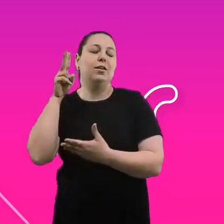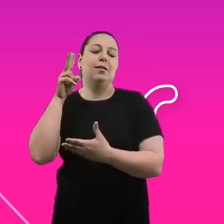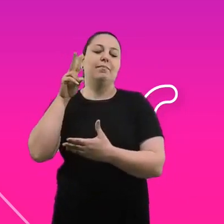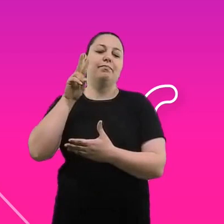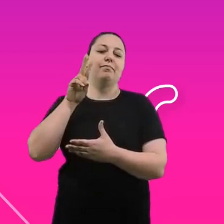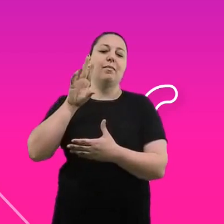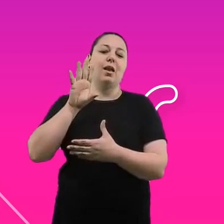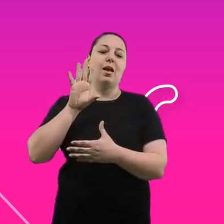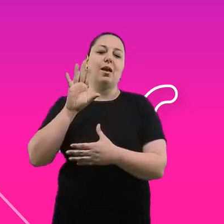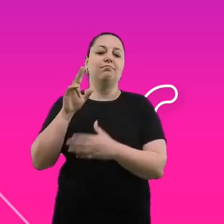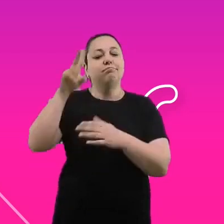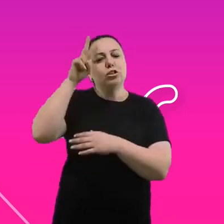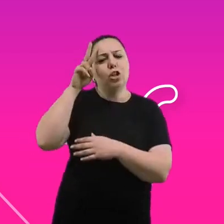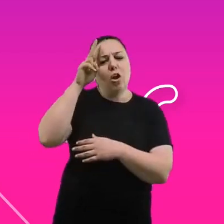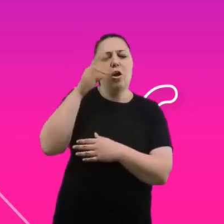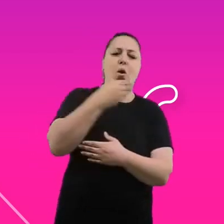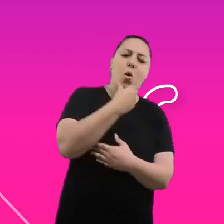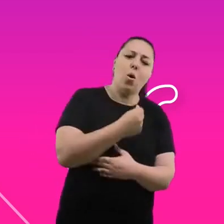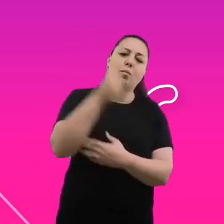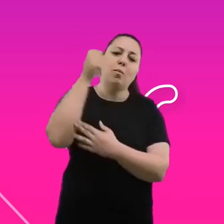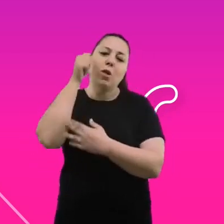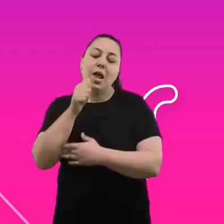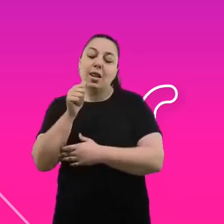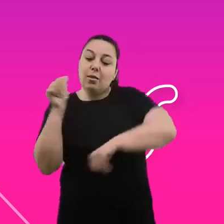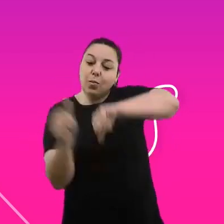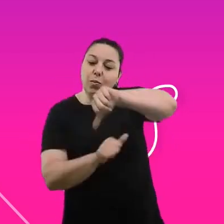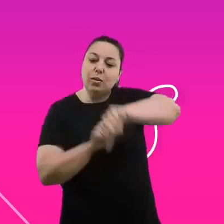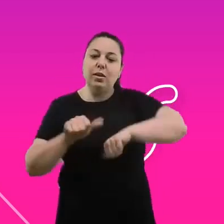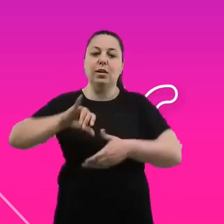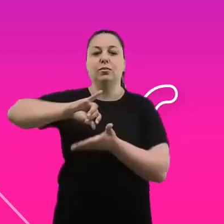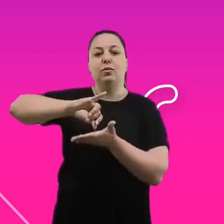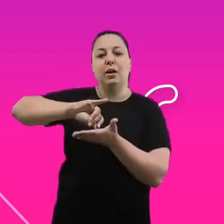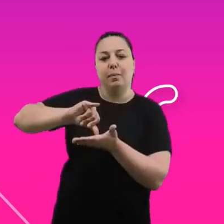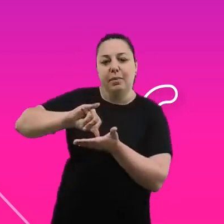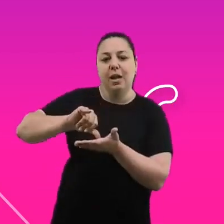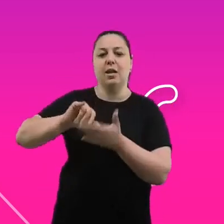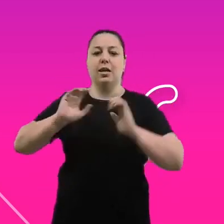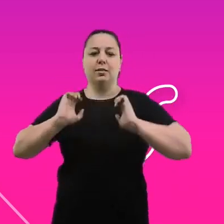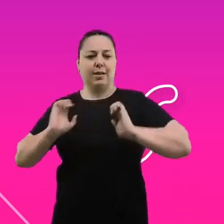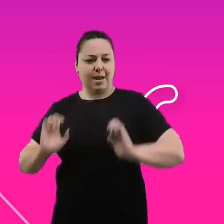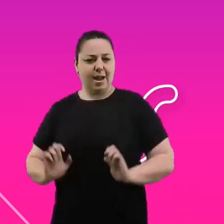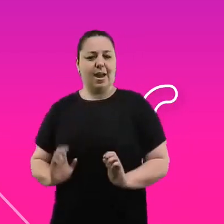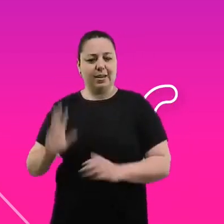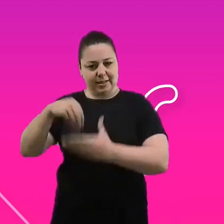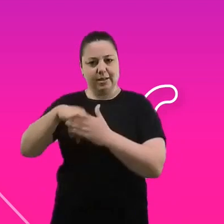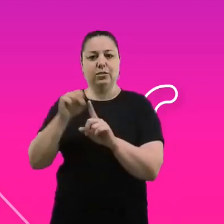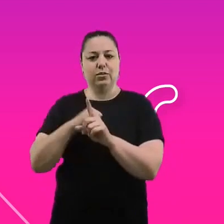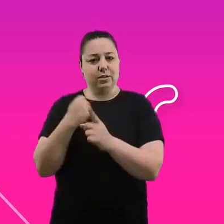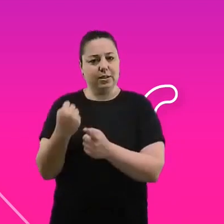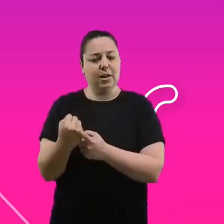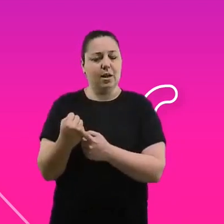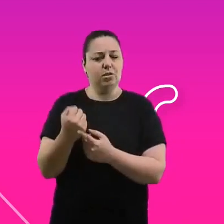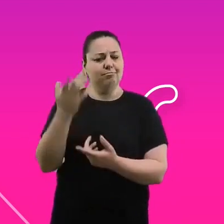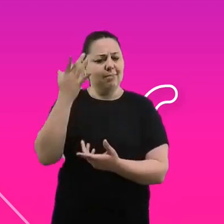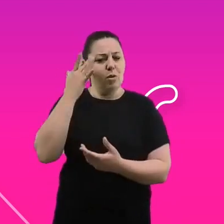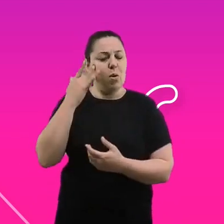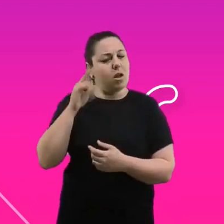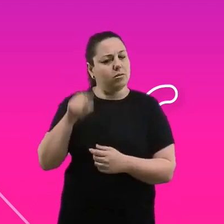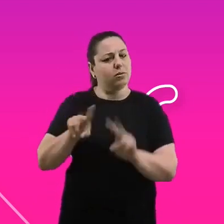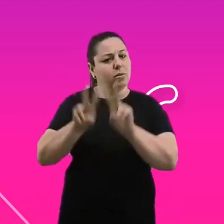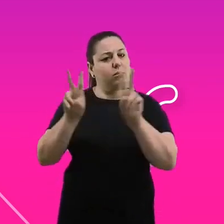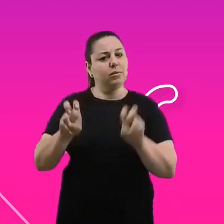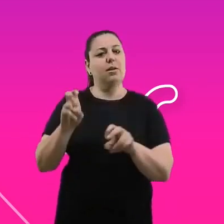né, trazendo essa questão dos valores, da ética muito muito presente, que eu acho que esse é um tema que está super em discussão,